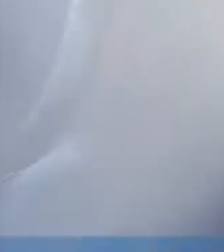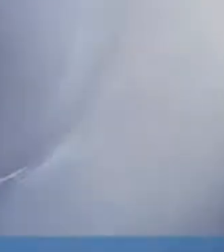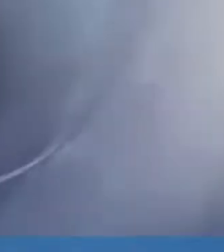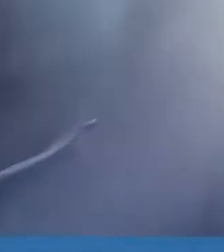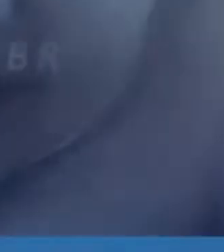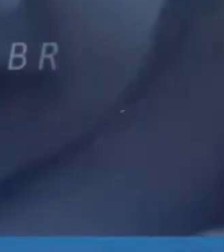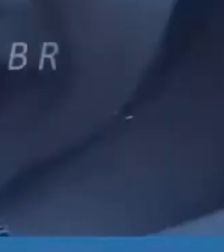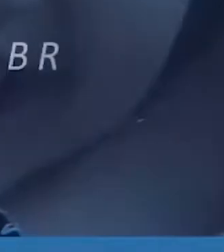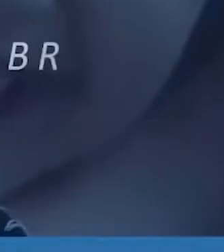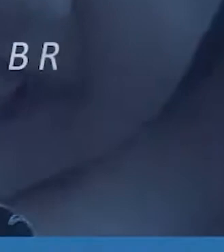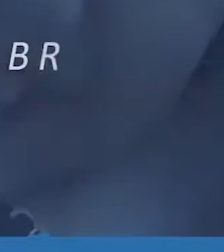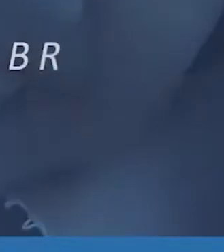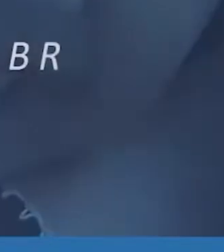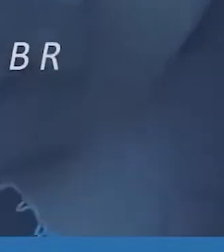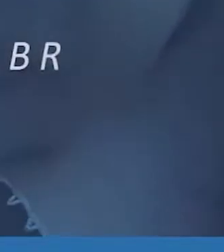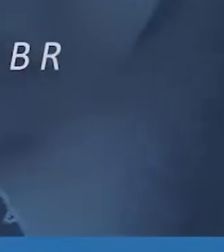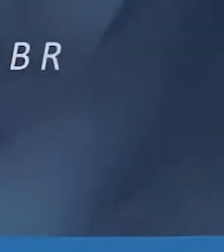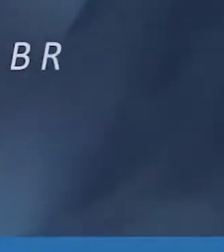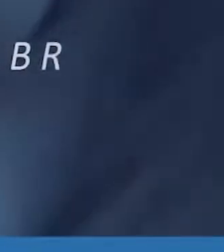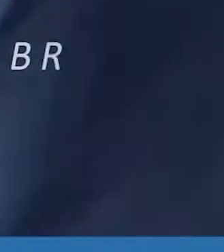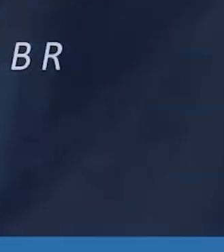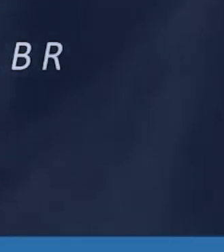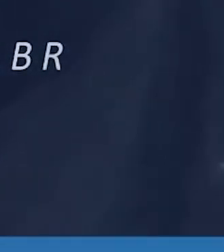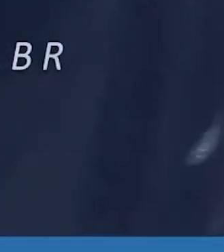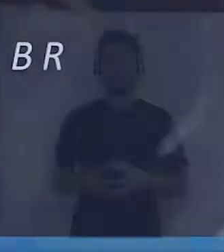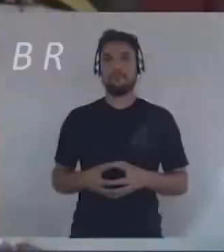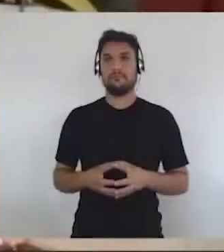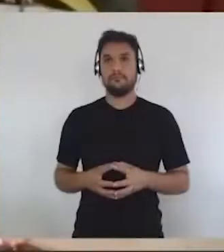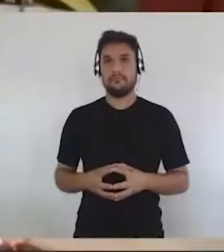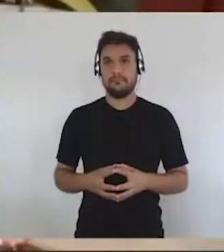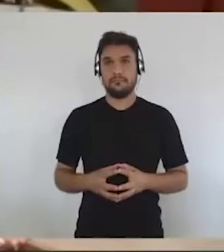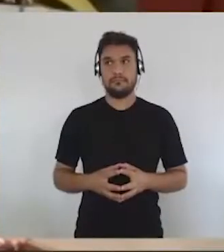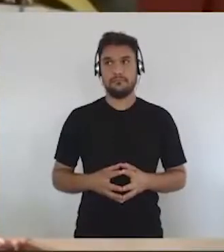Enquanto não passa, conheça o novo jeito Quali de ajudar.